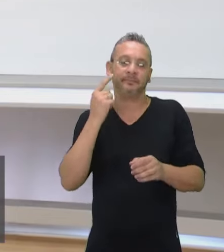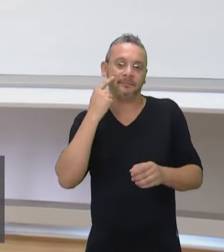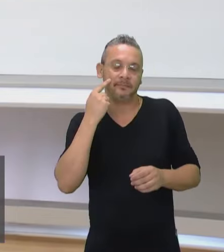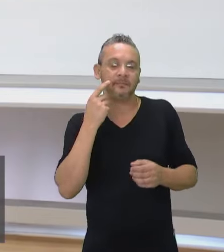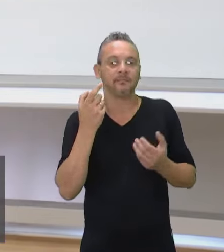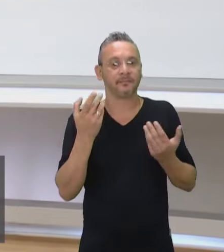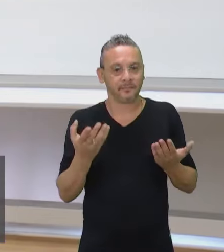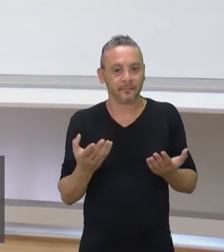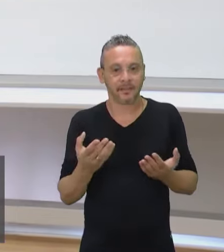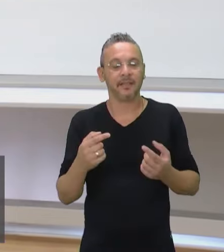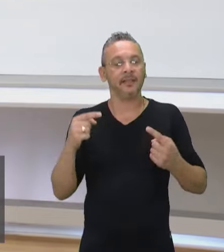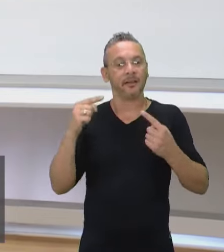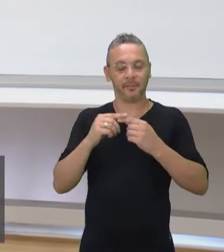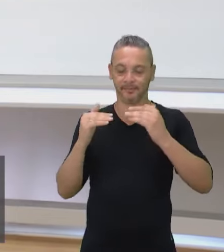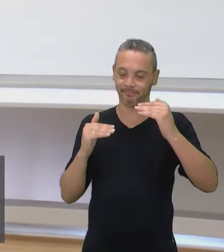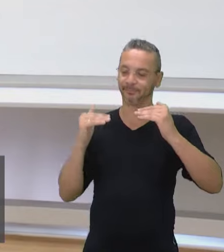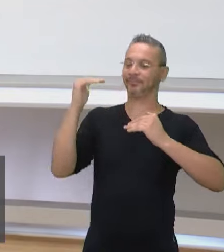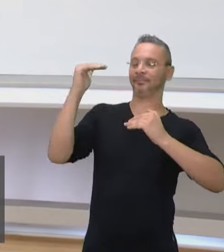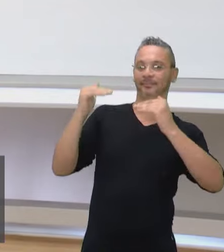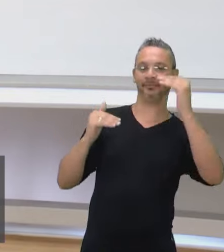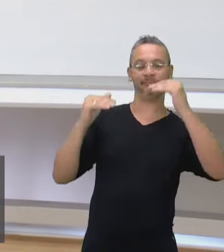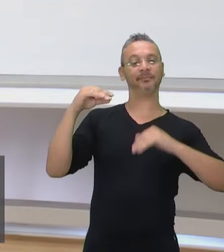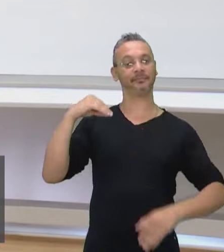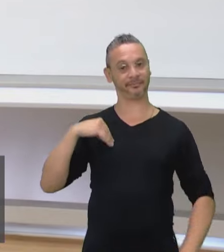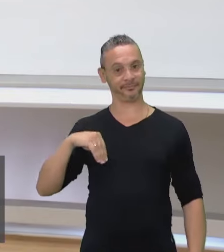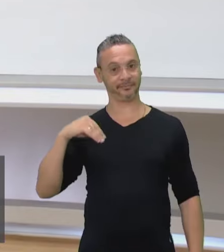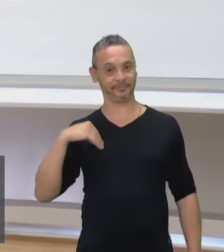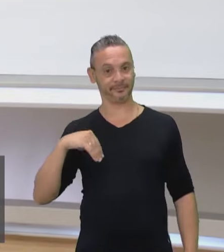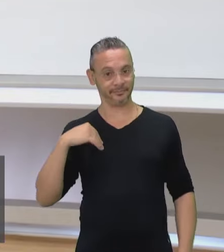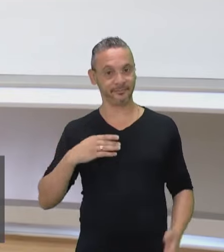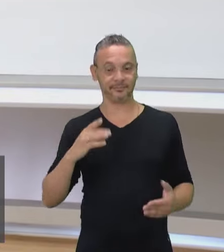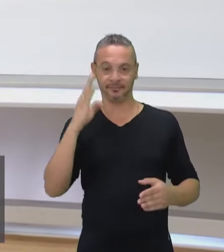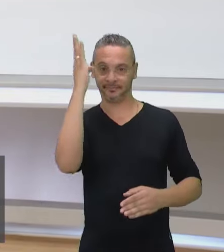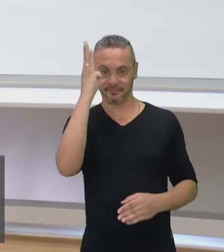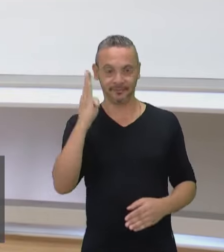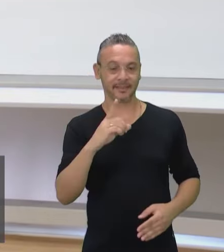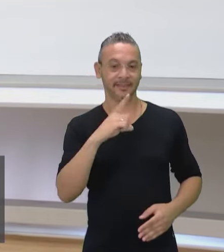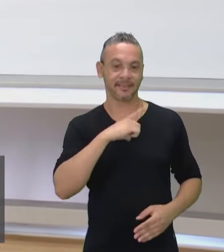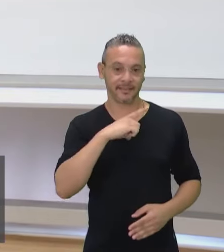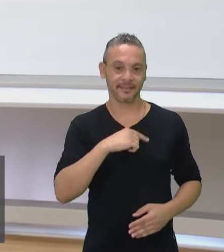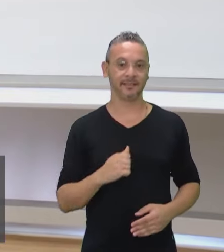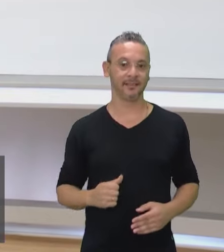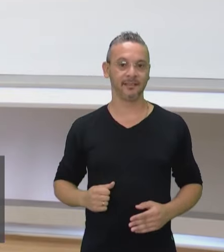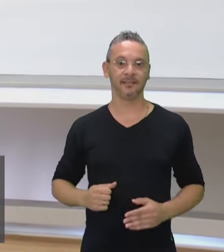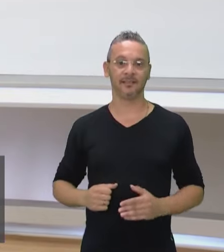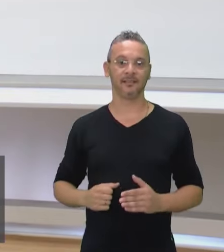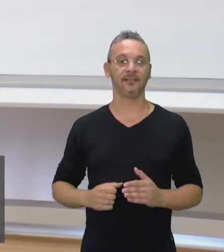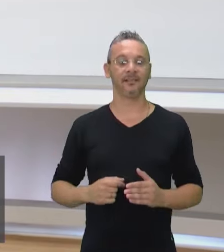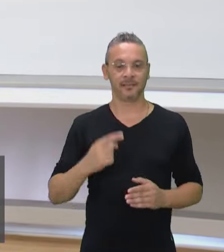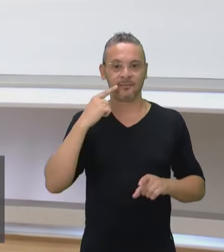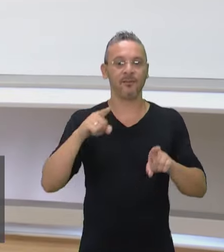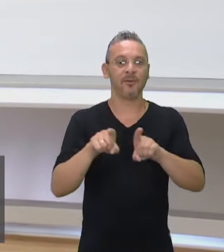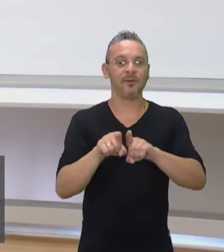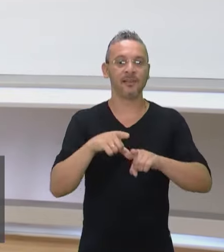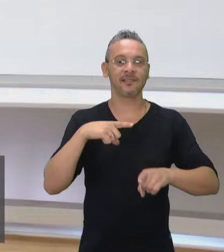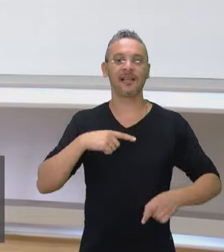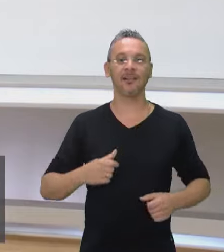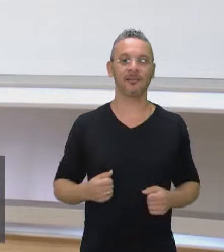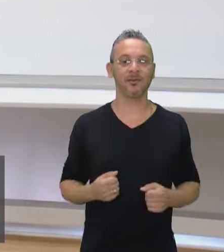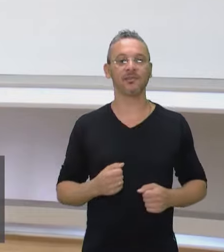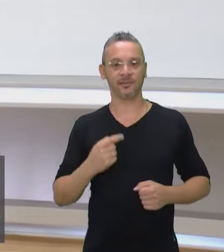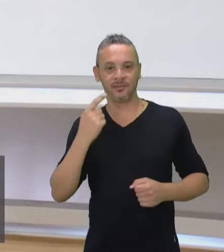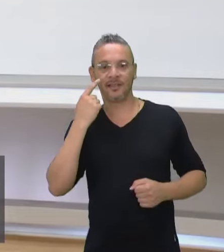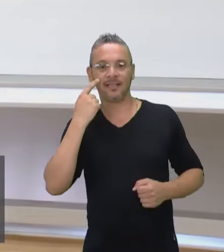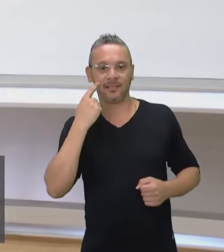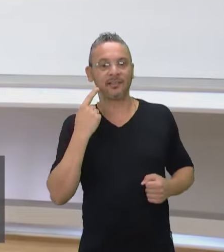grande desigualdade de renda aqui no Brasil, e o PIB do Brasil e o PNB do Brasil